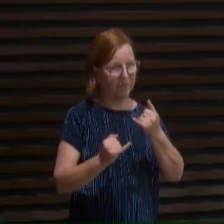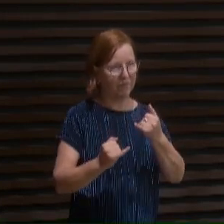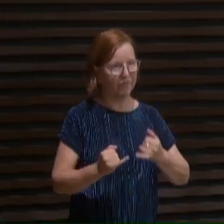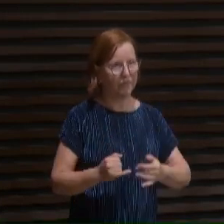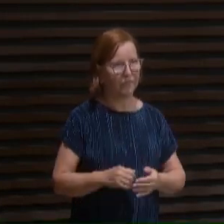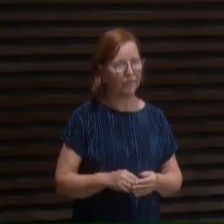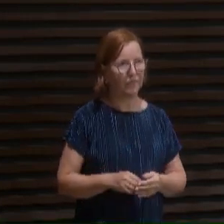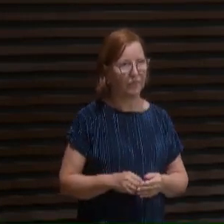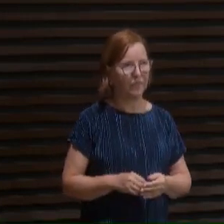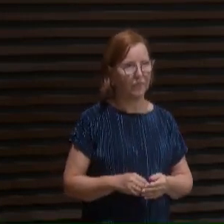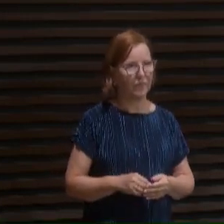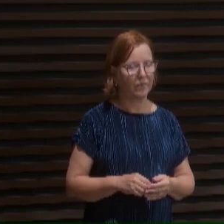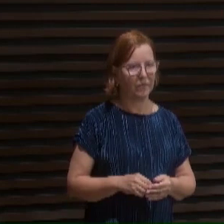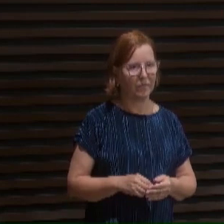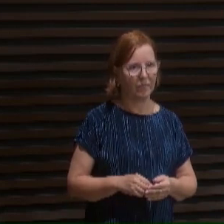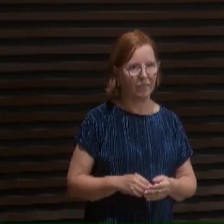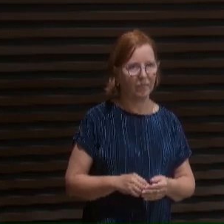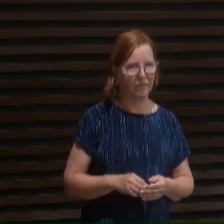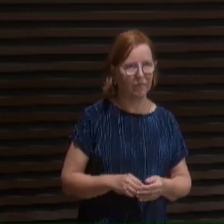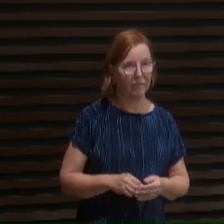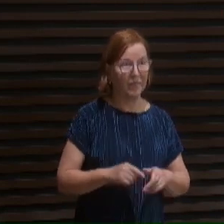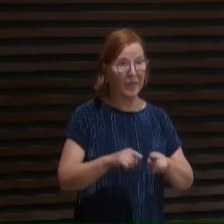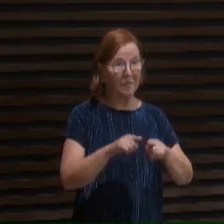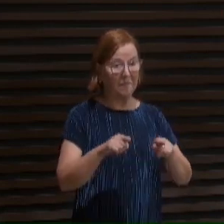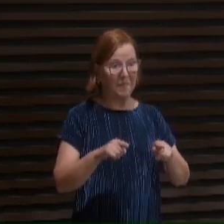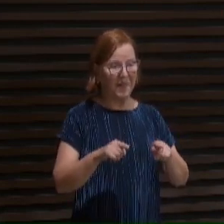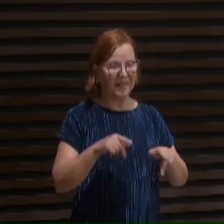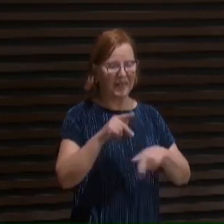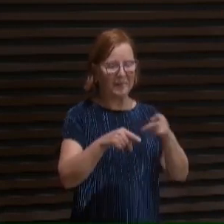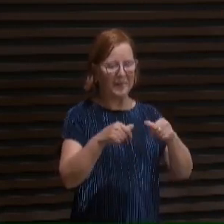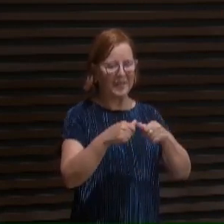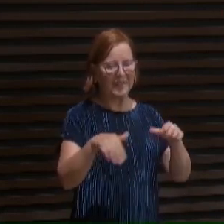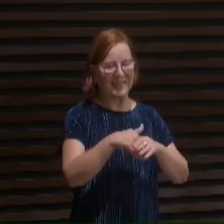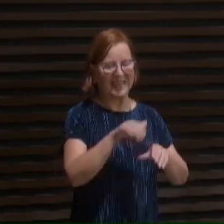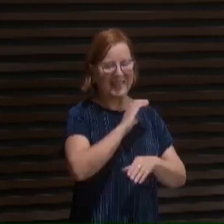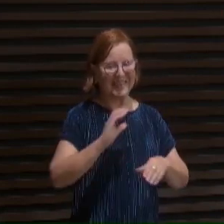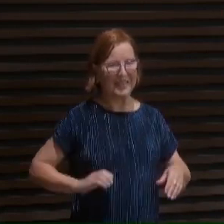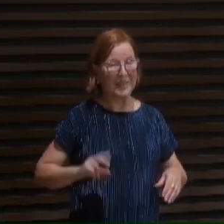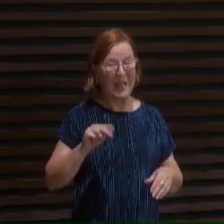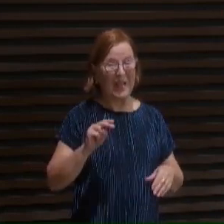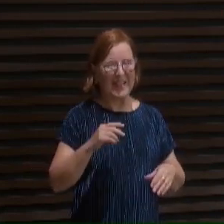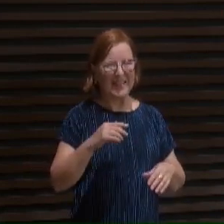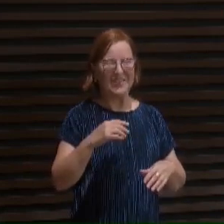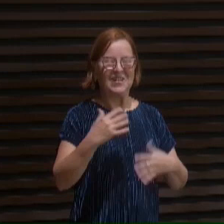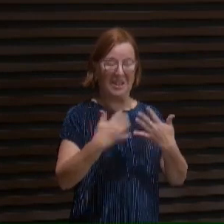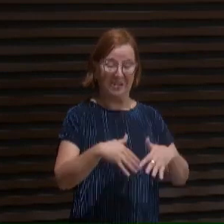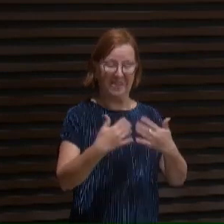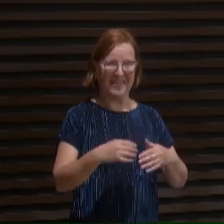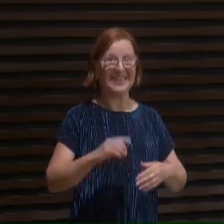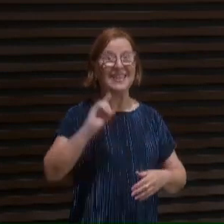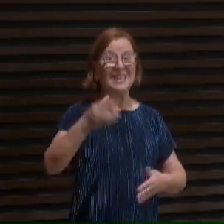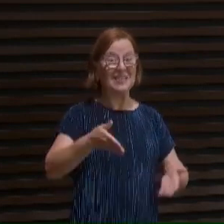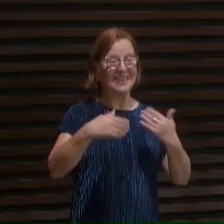Eles imitam muito bem. Mas os que são de Cristo nunca serão confundidos. Que Deus nos